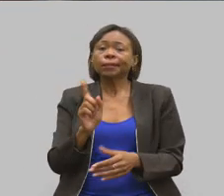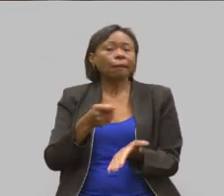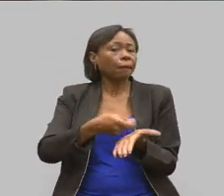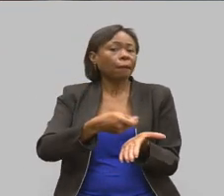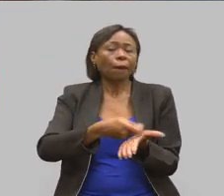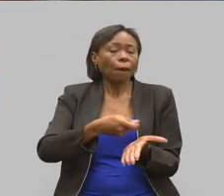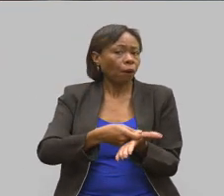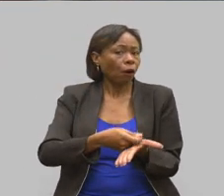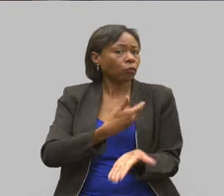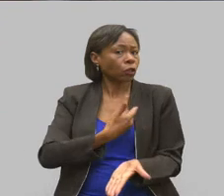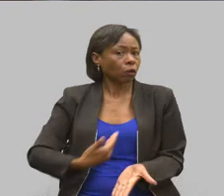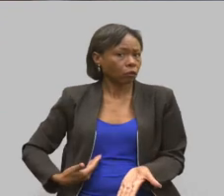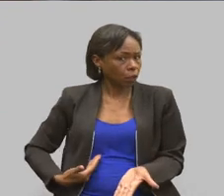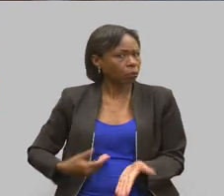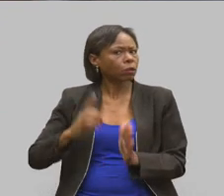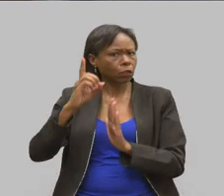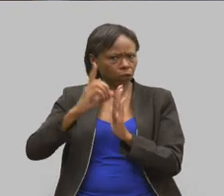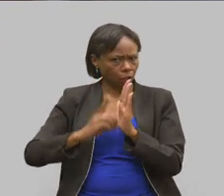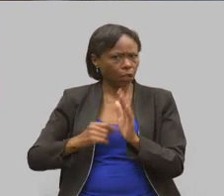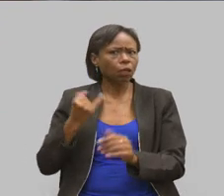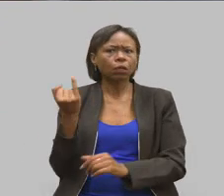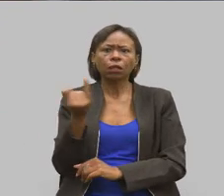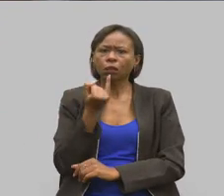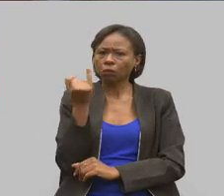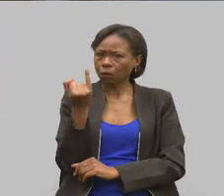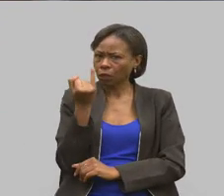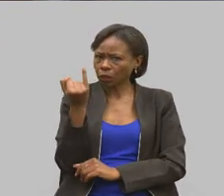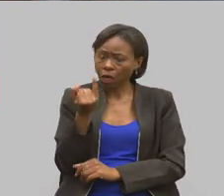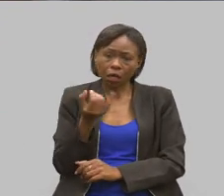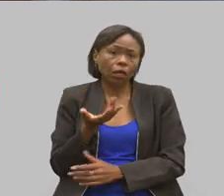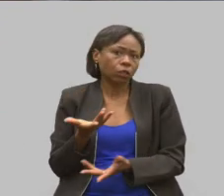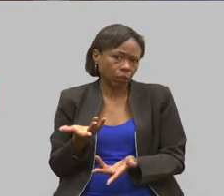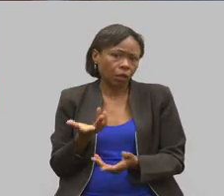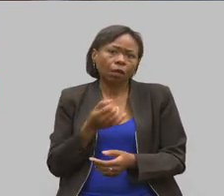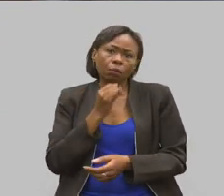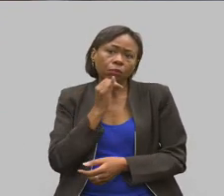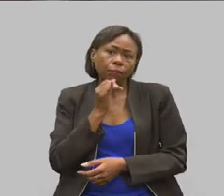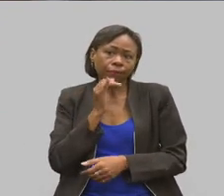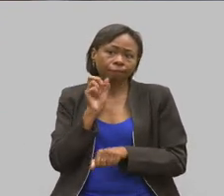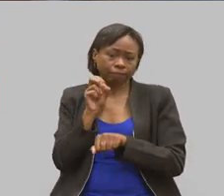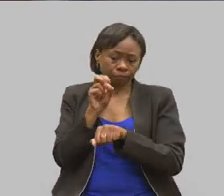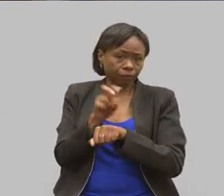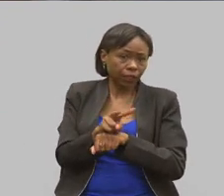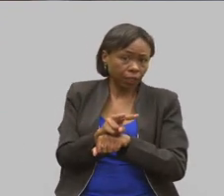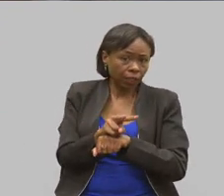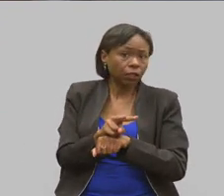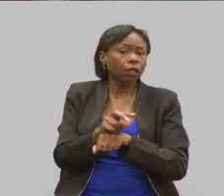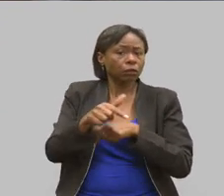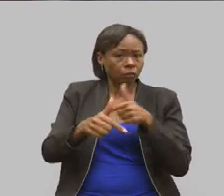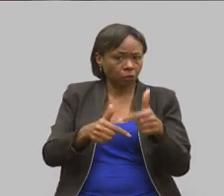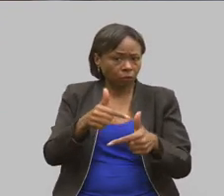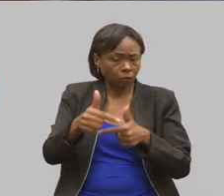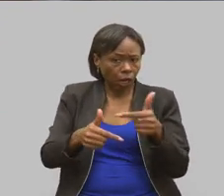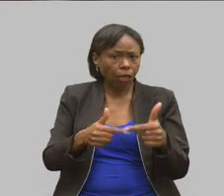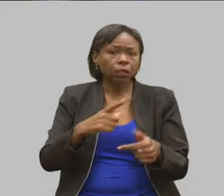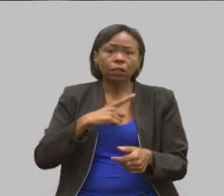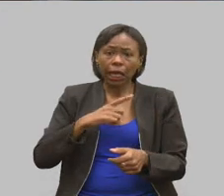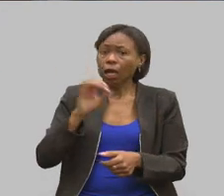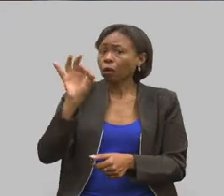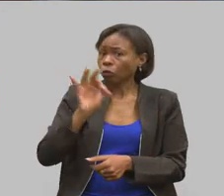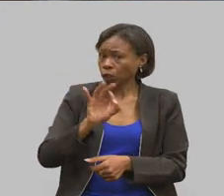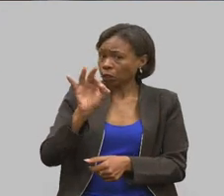importante que com relação a empregabilidade a taxa de empregabilidade na na administração pública e privada existe